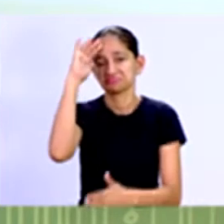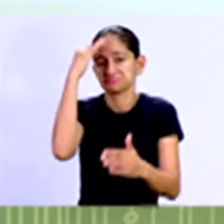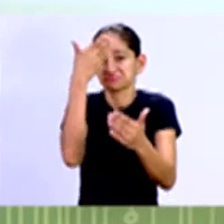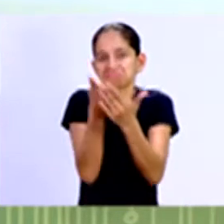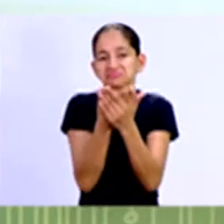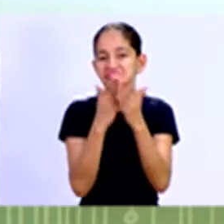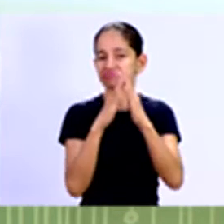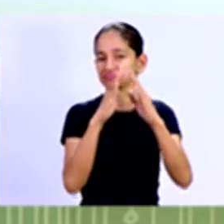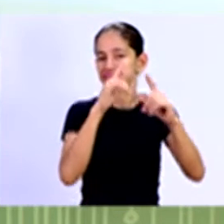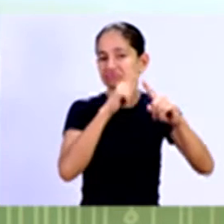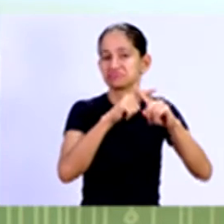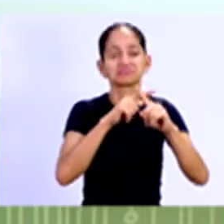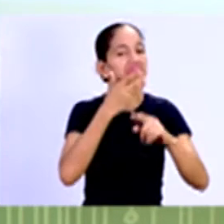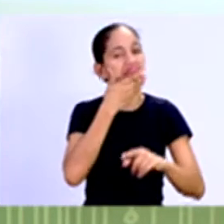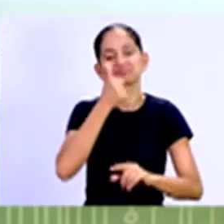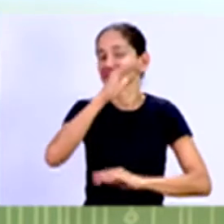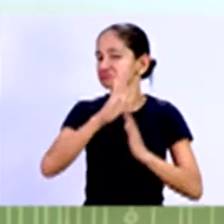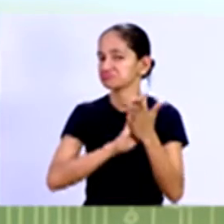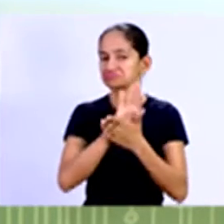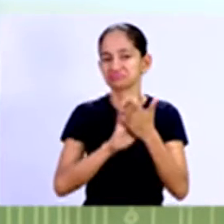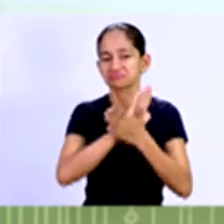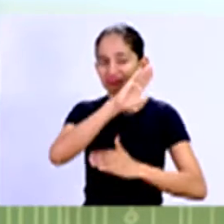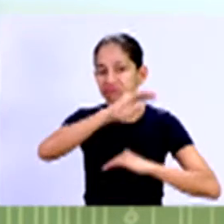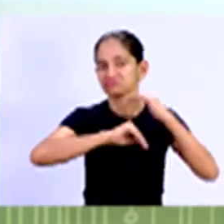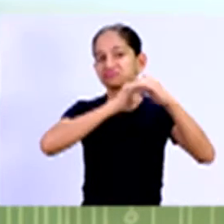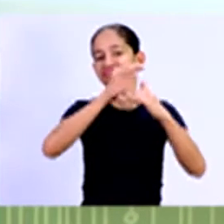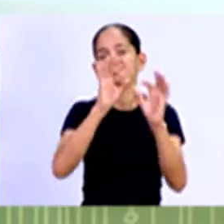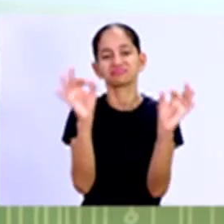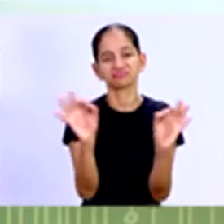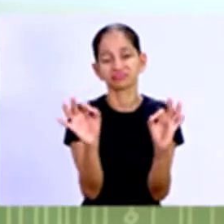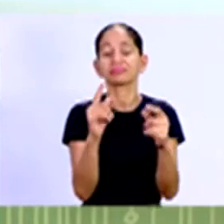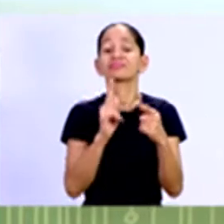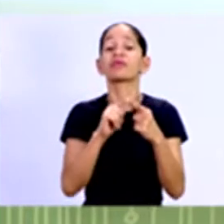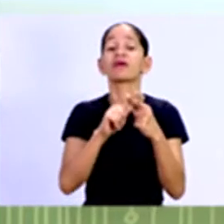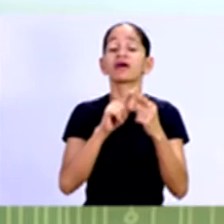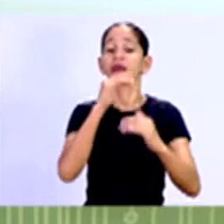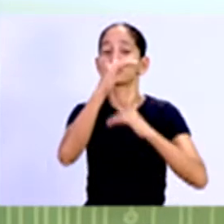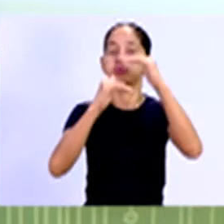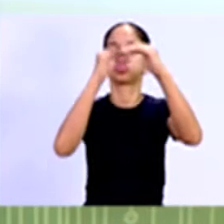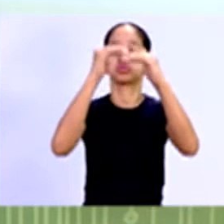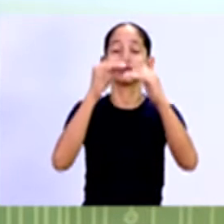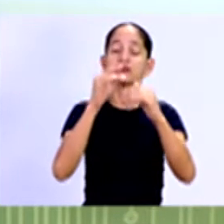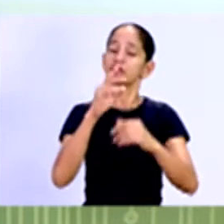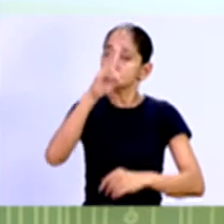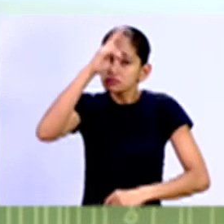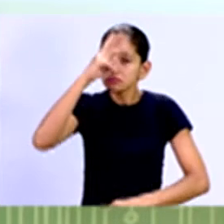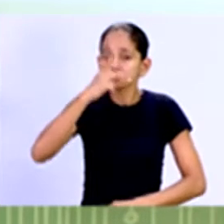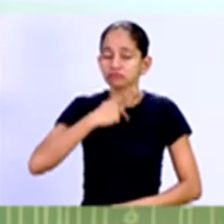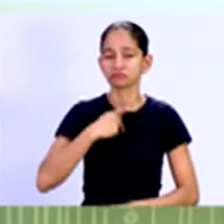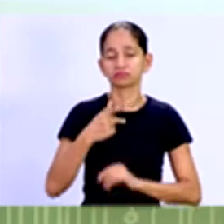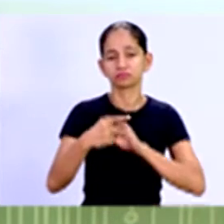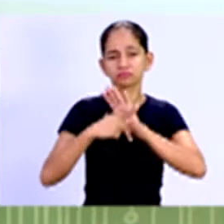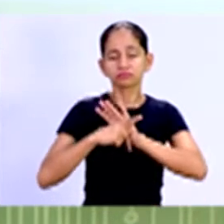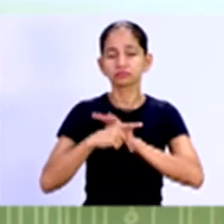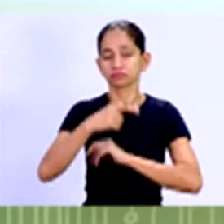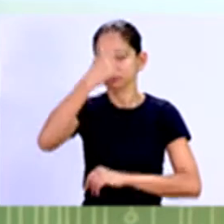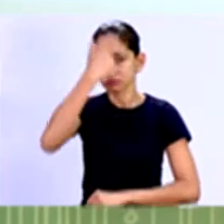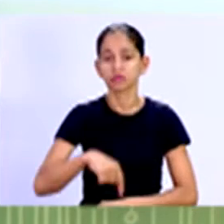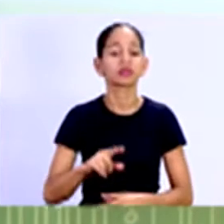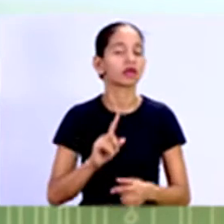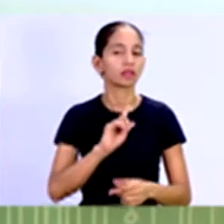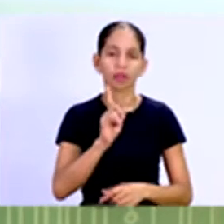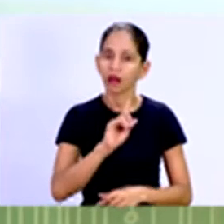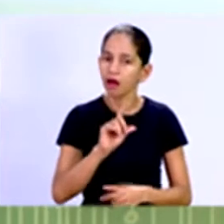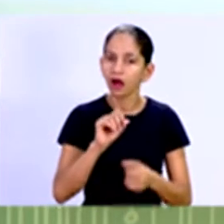um progresso, né? Não houve uma verdadeira evolução. Porque a evolução seria uma autonomia. Não, eu não faço isso porque